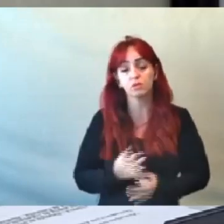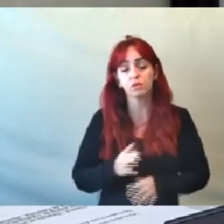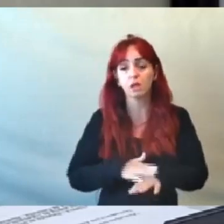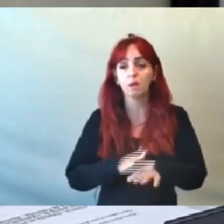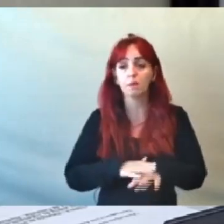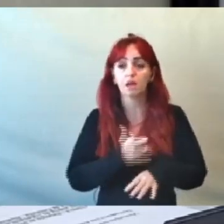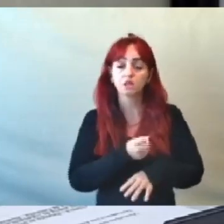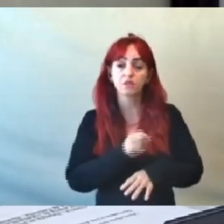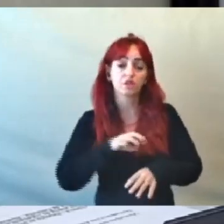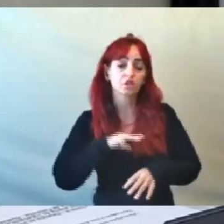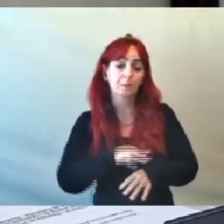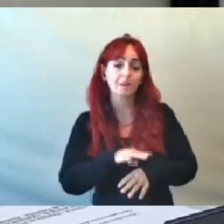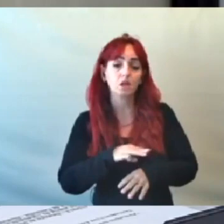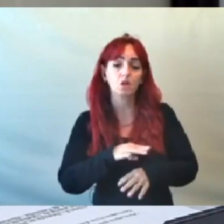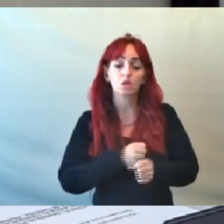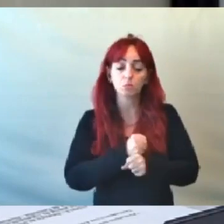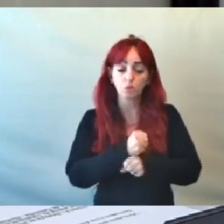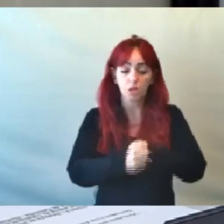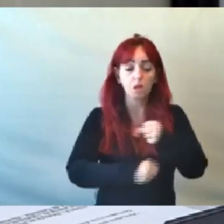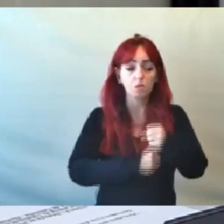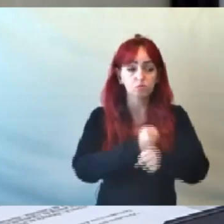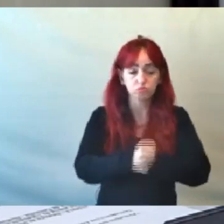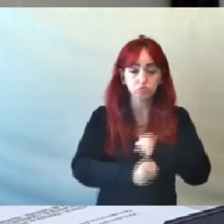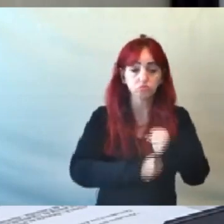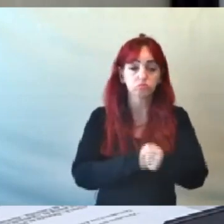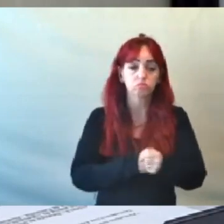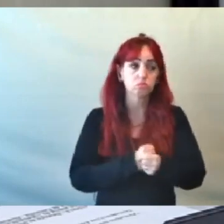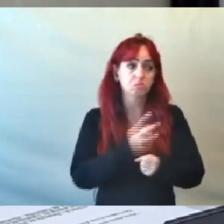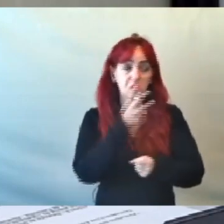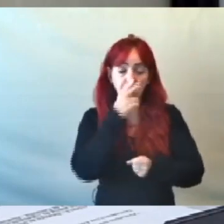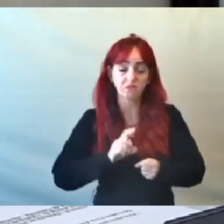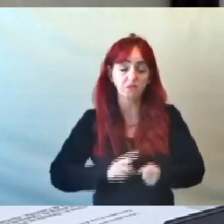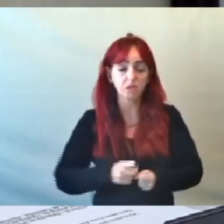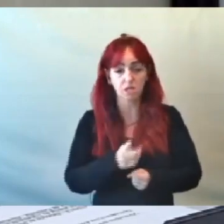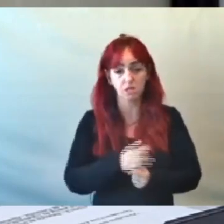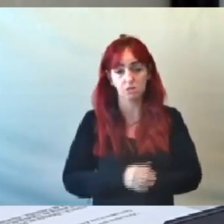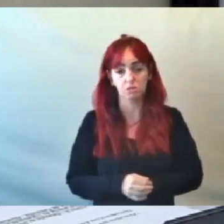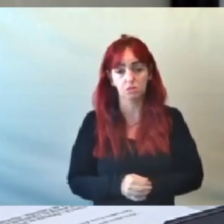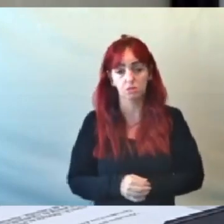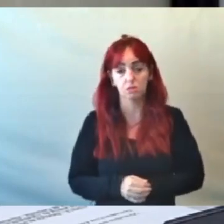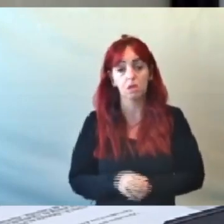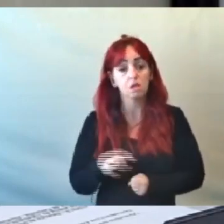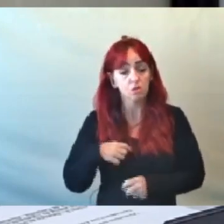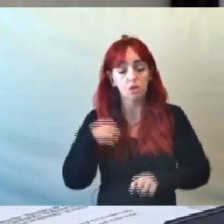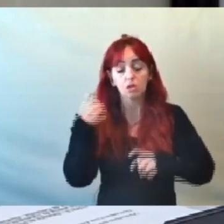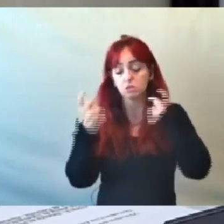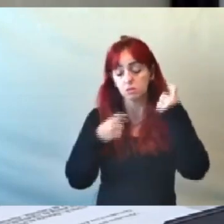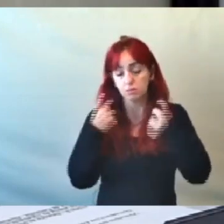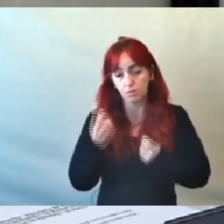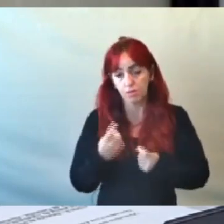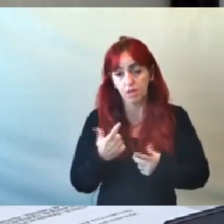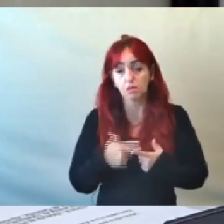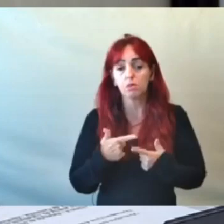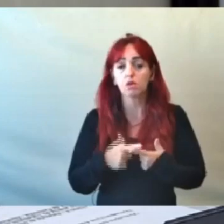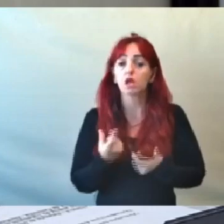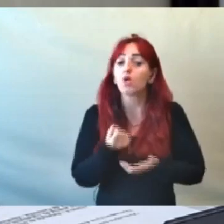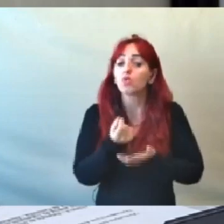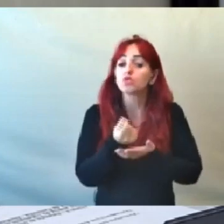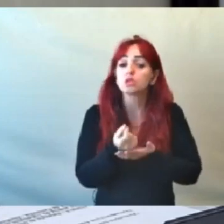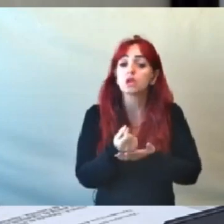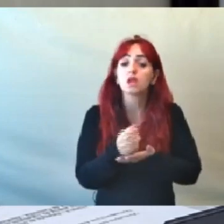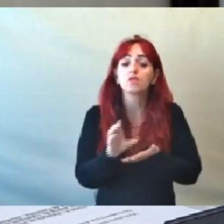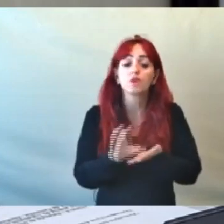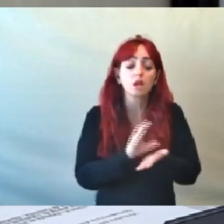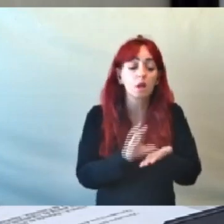e se deixar ad eterno. Isso, para a gente, é muito preocupante. O dinheiro que foi captado para as ações da Lagoa